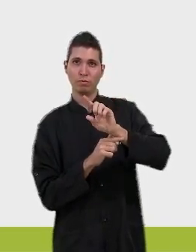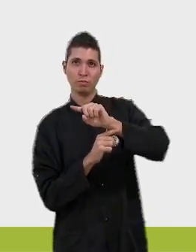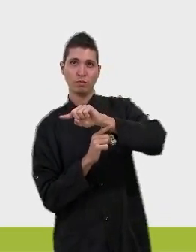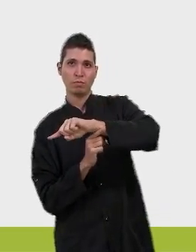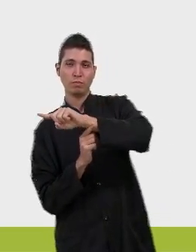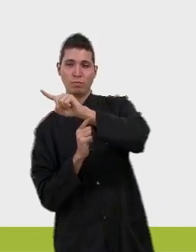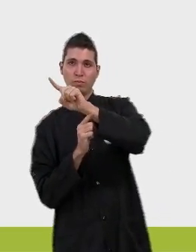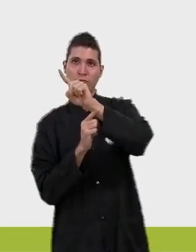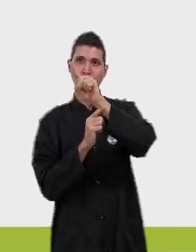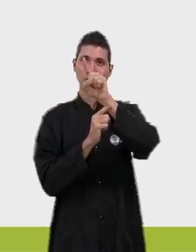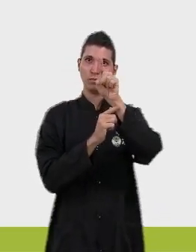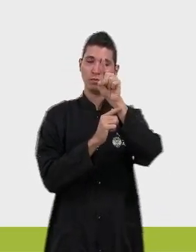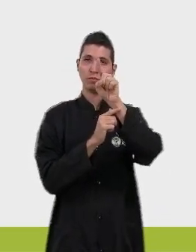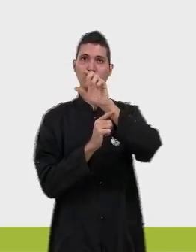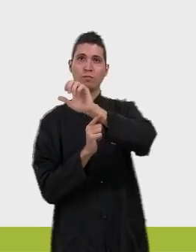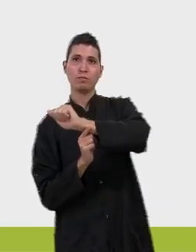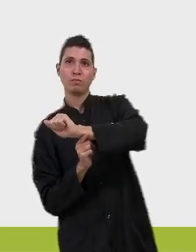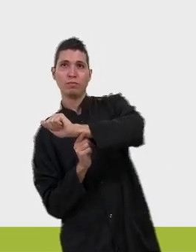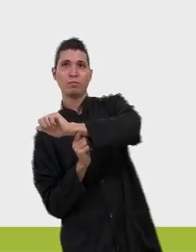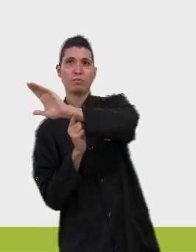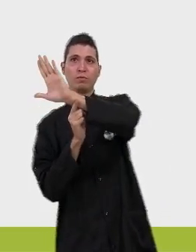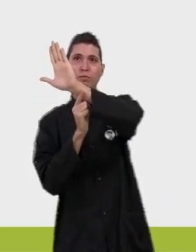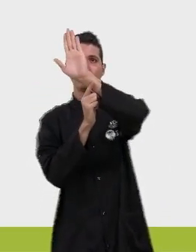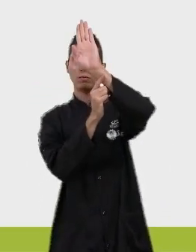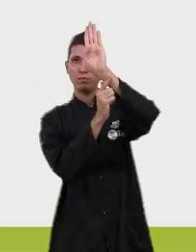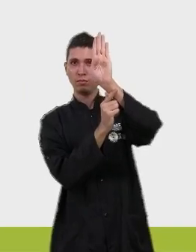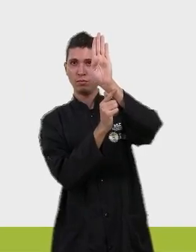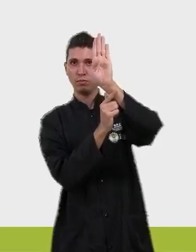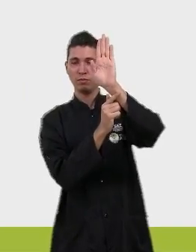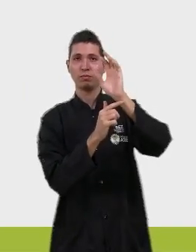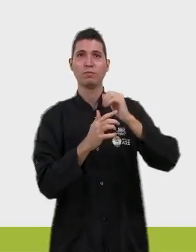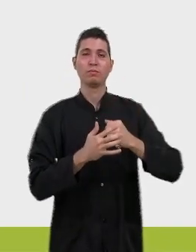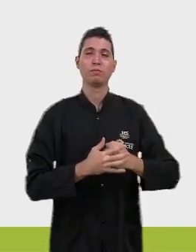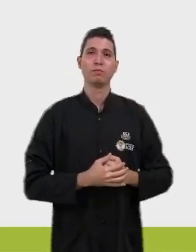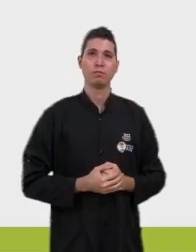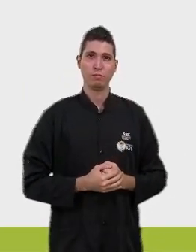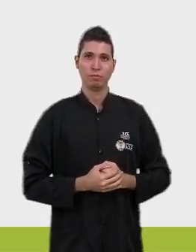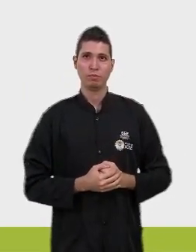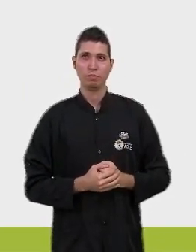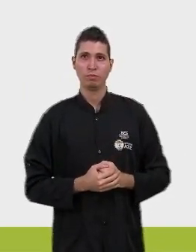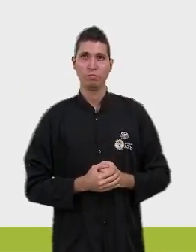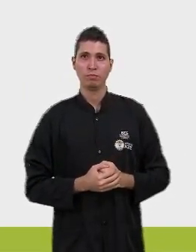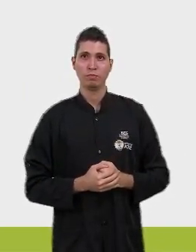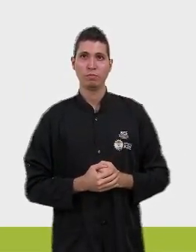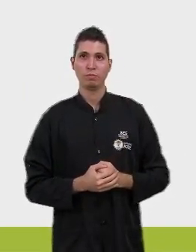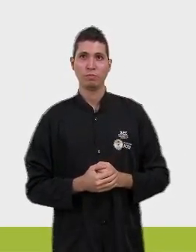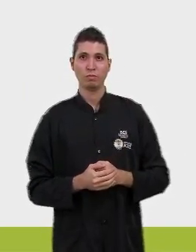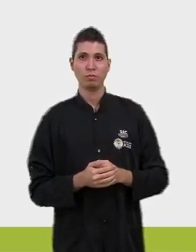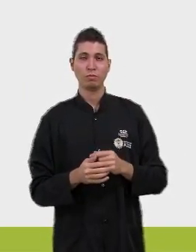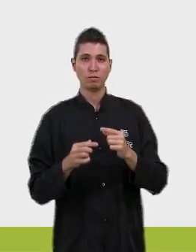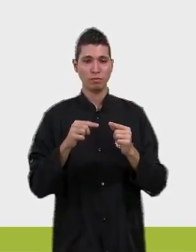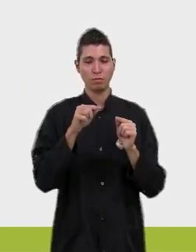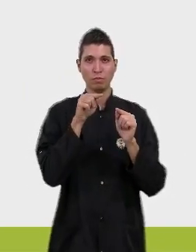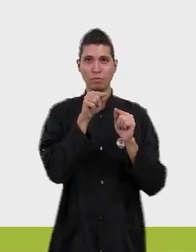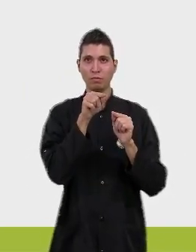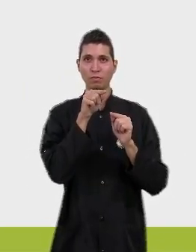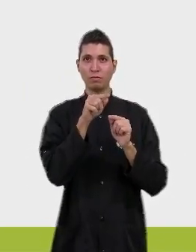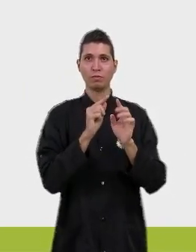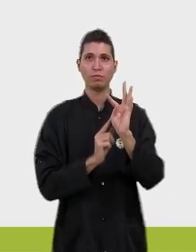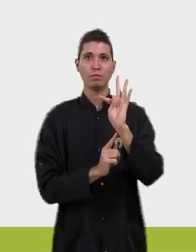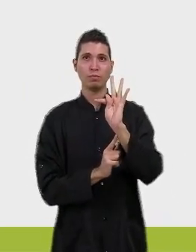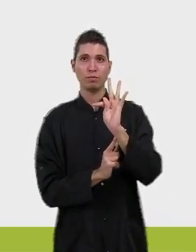aqui. Diga que esse arco mede, por exemplo, T. Que é o ângulo T. O arco e o